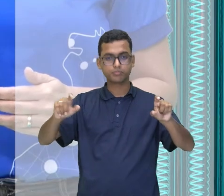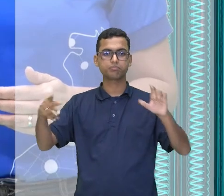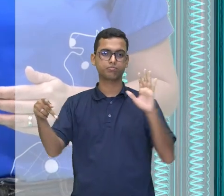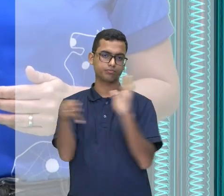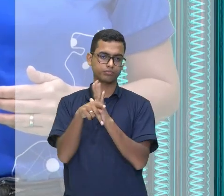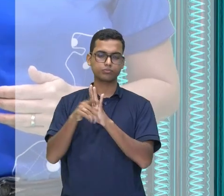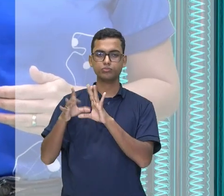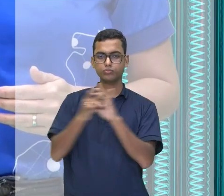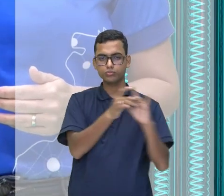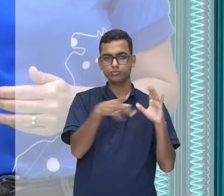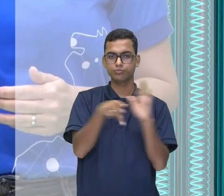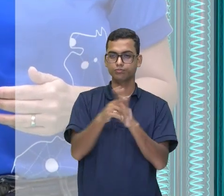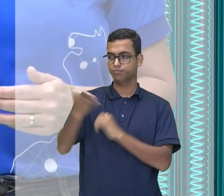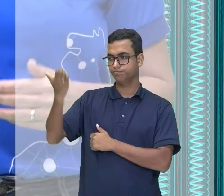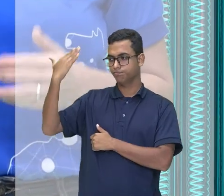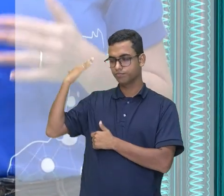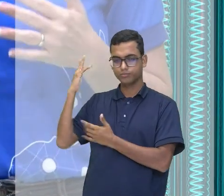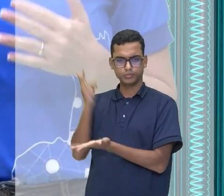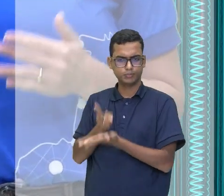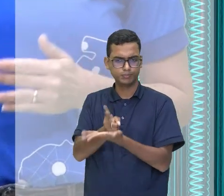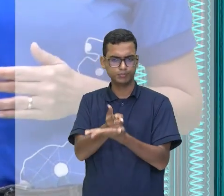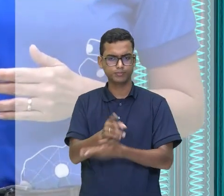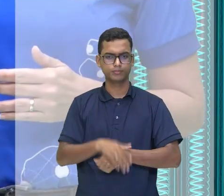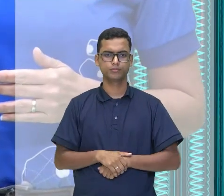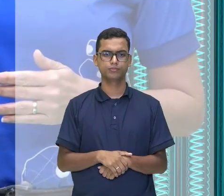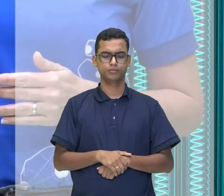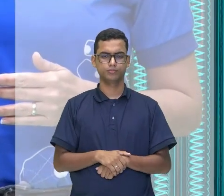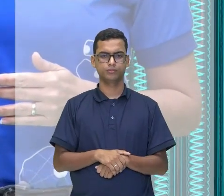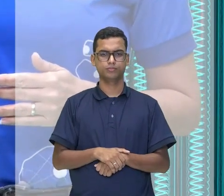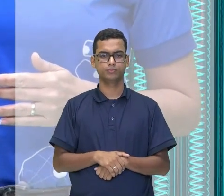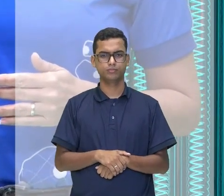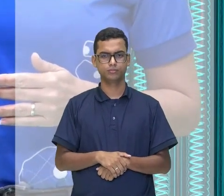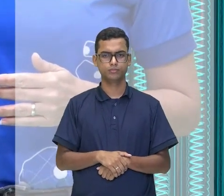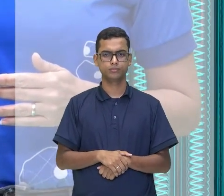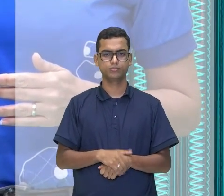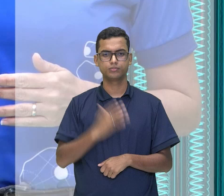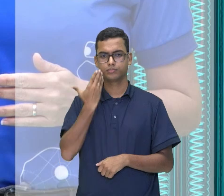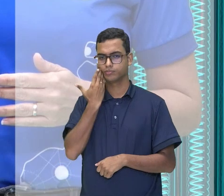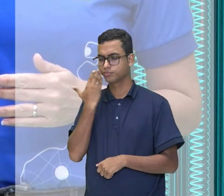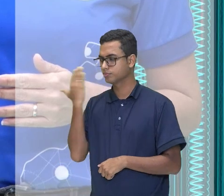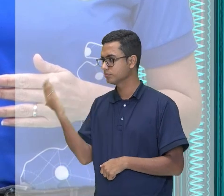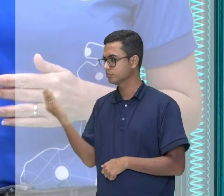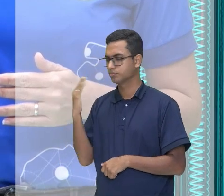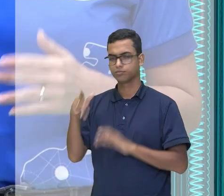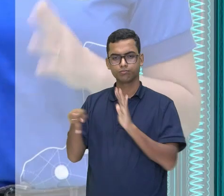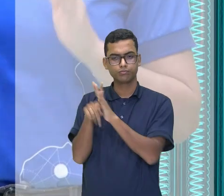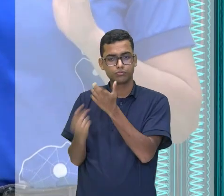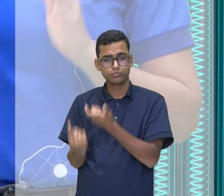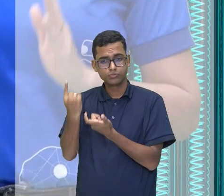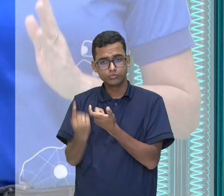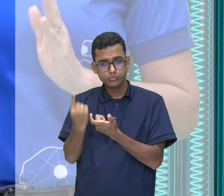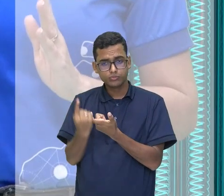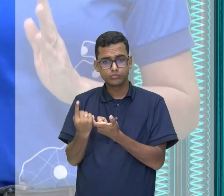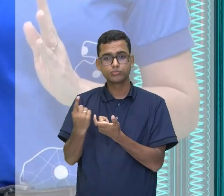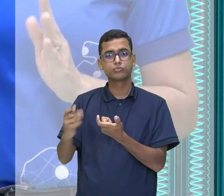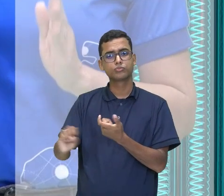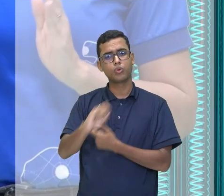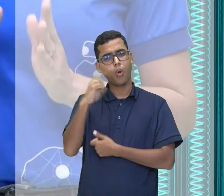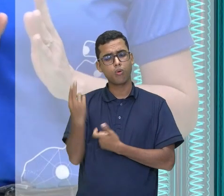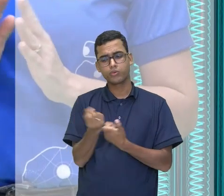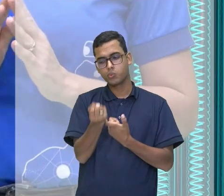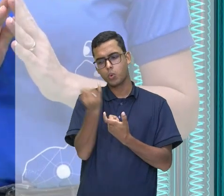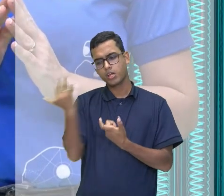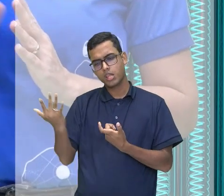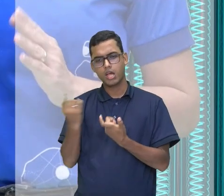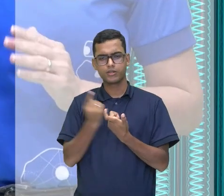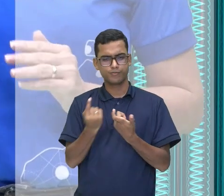no passado concordando, né? Seja ele singular ou plural aqui, certo? O verbo to be tem que